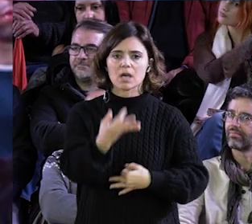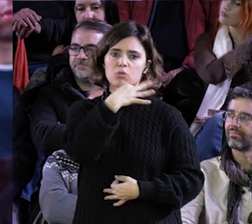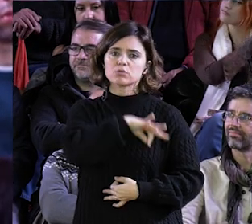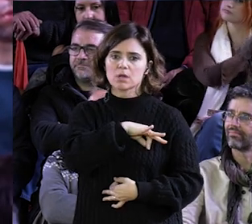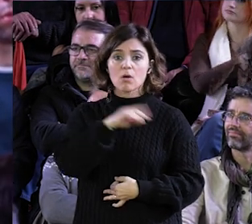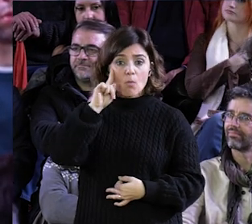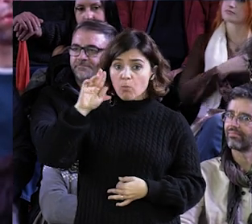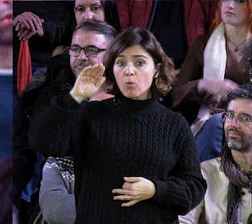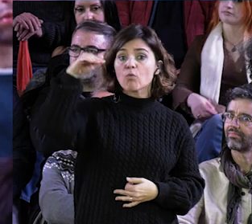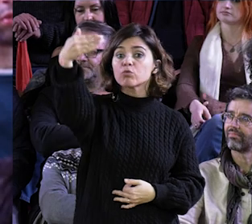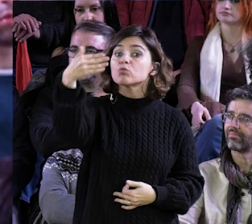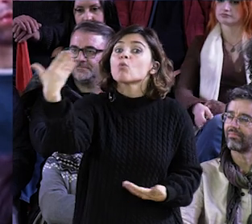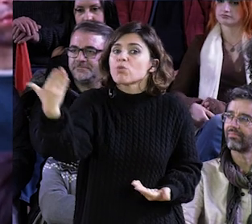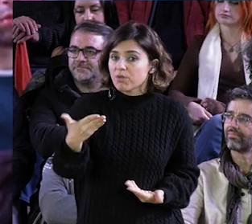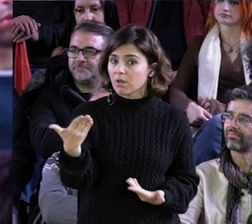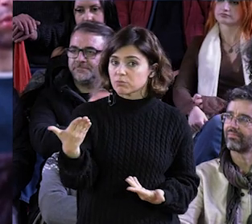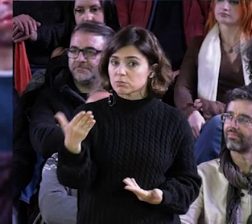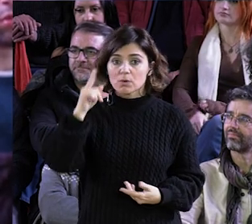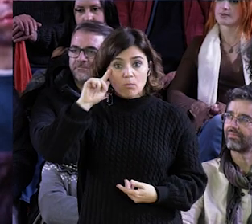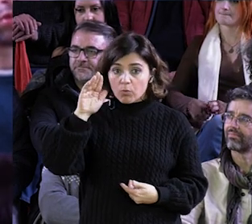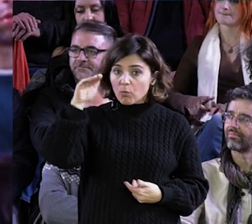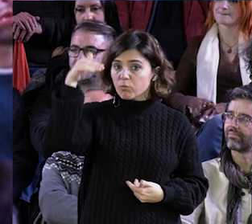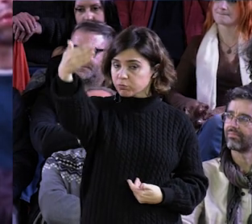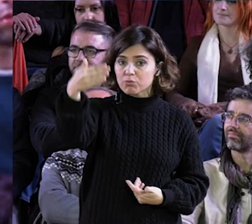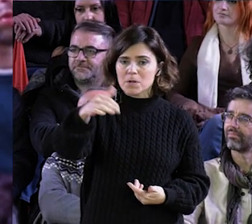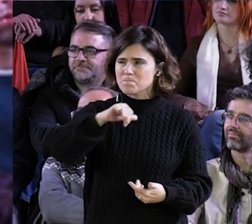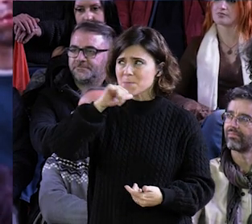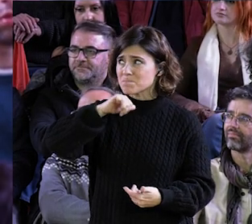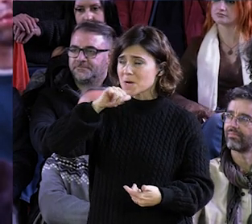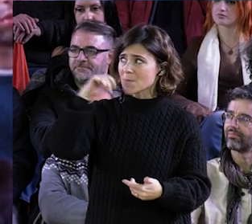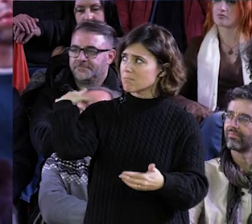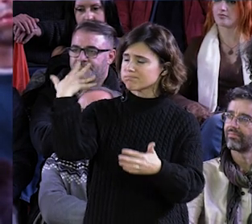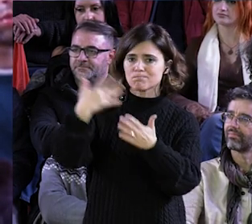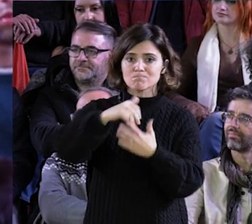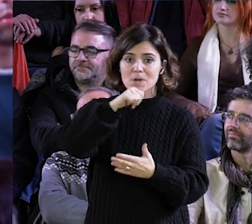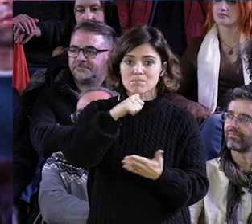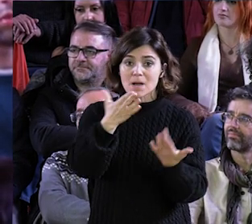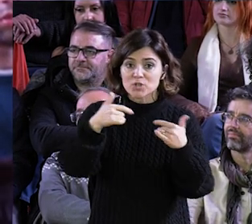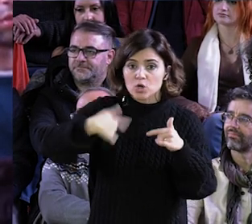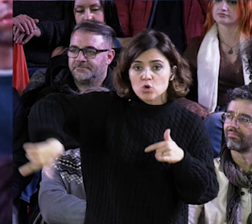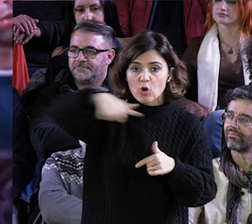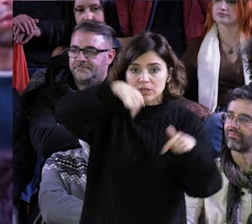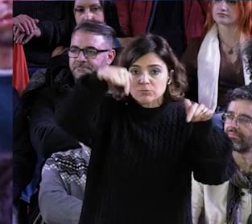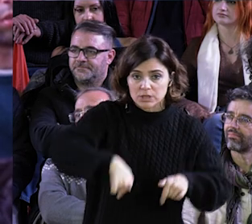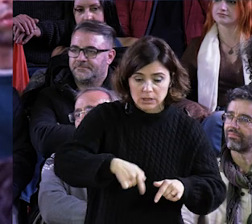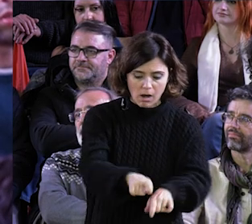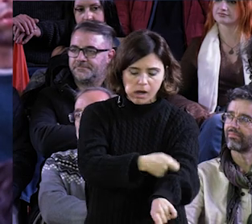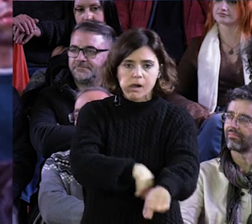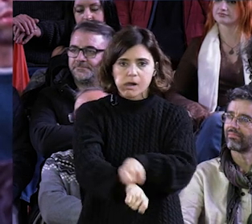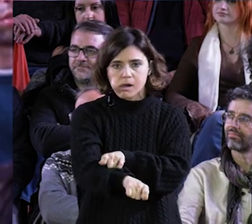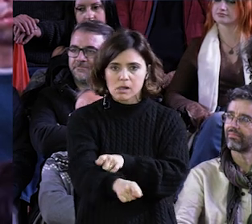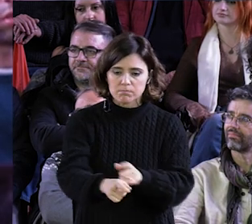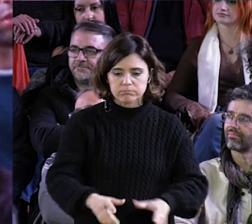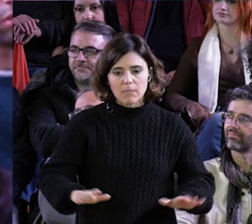um futuro, na verdade, com direitos, por um futuro que ainda não foi feito, mas que estamos cá todos e todas para construir. E hoje